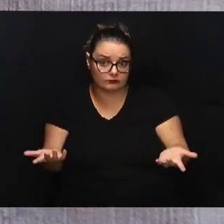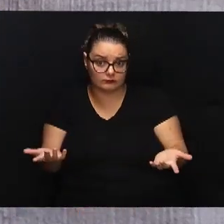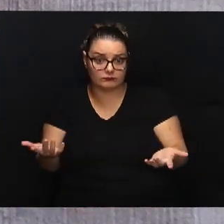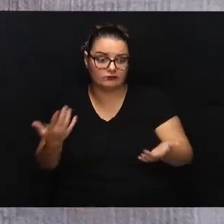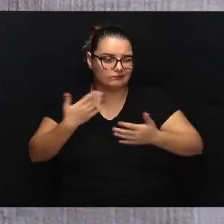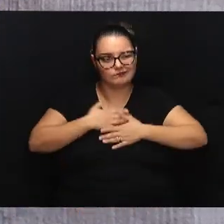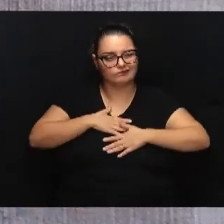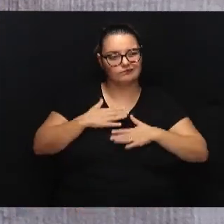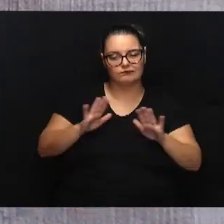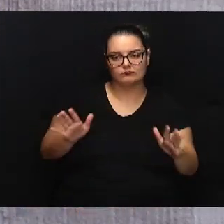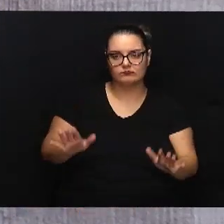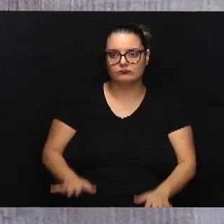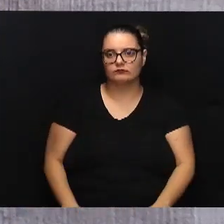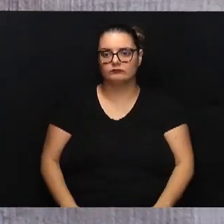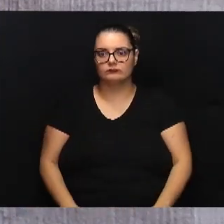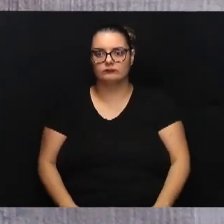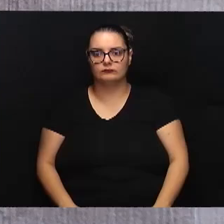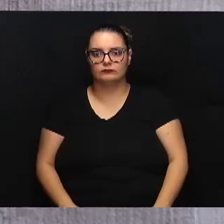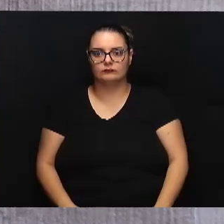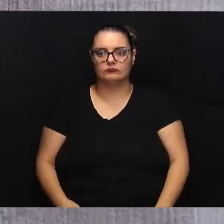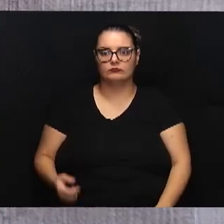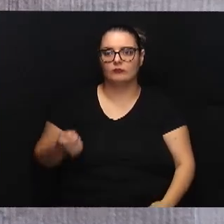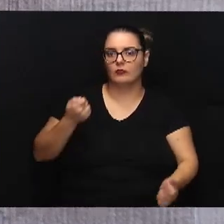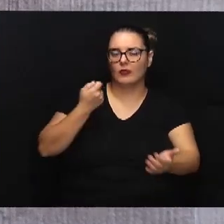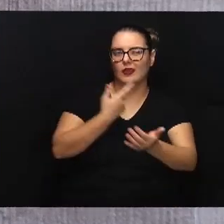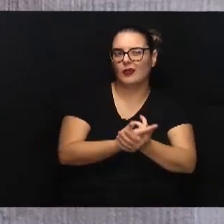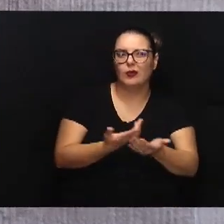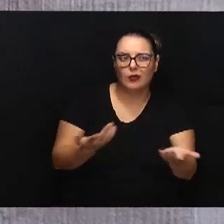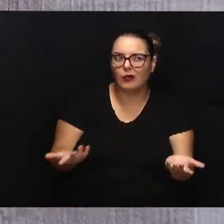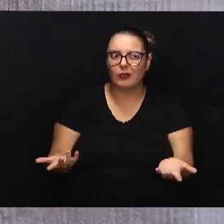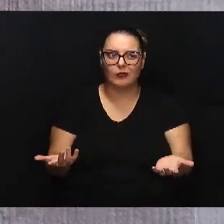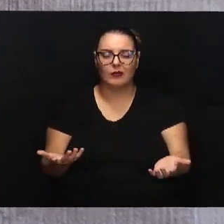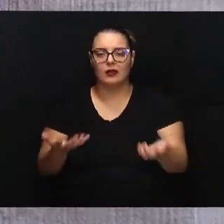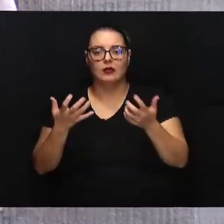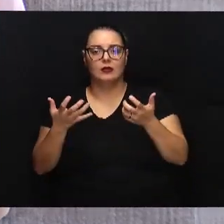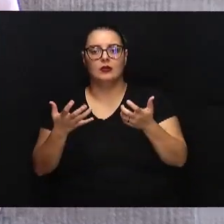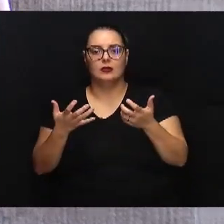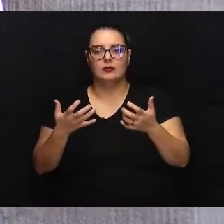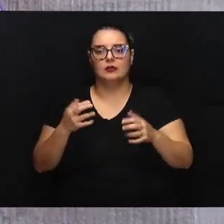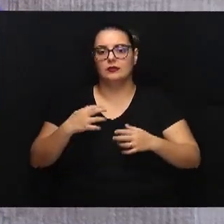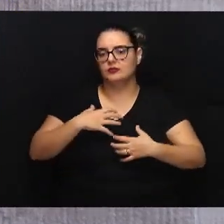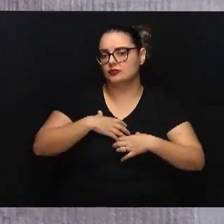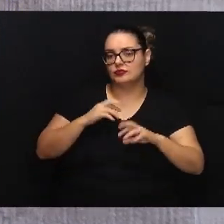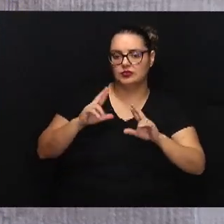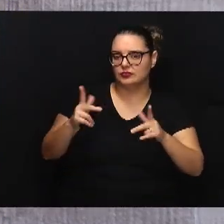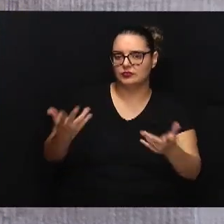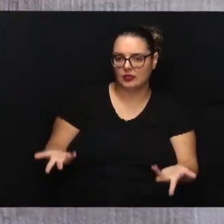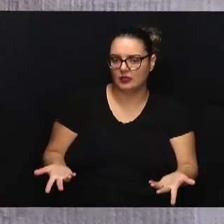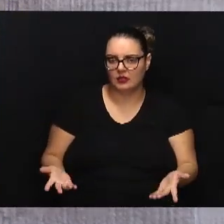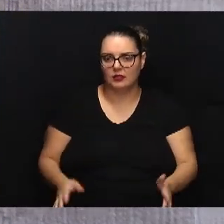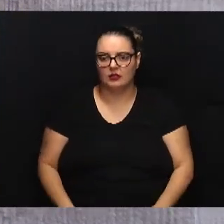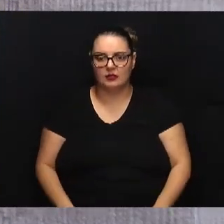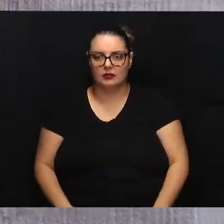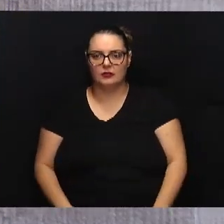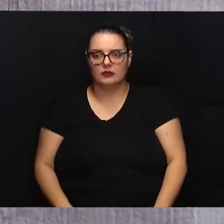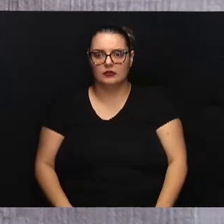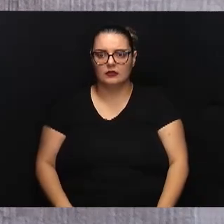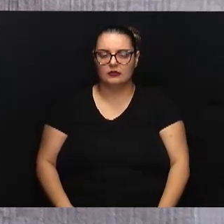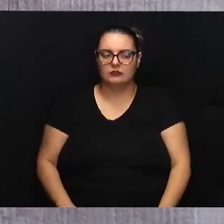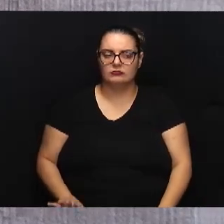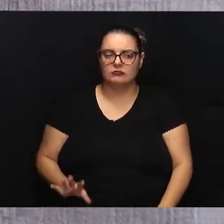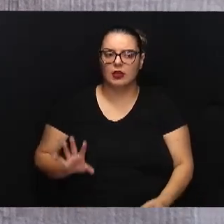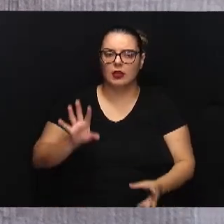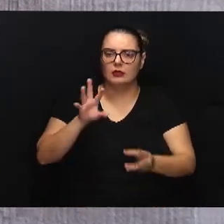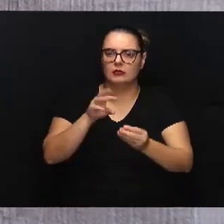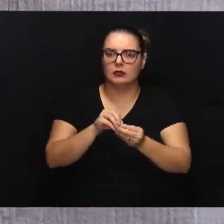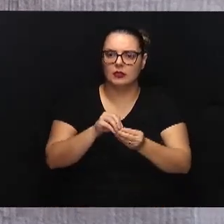né? E eu compro, mas assim, eu gostaria que fosse de um jeito diferente. E aí a gente chegou nessa questão das cestas de café